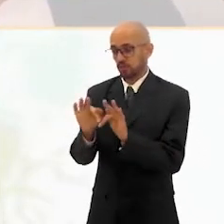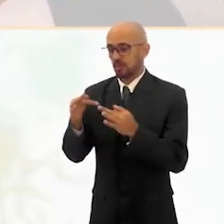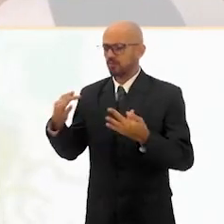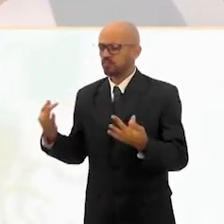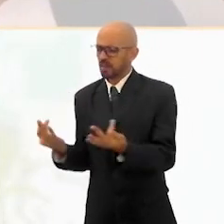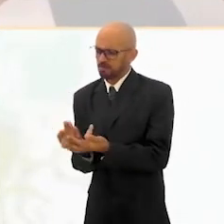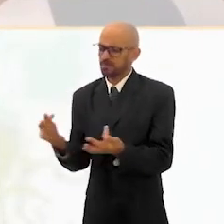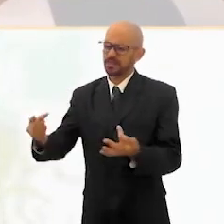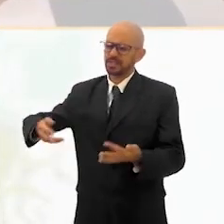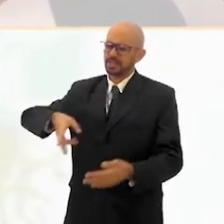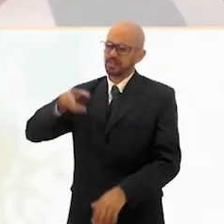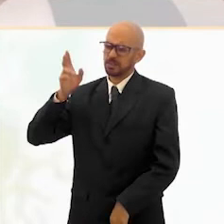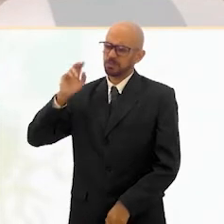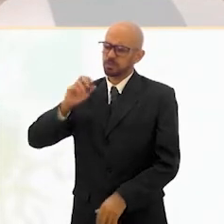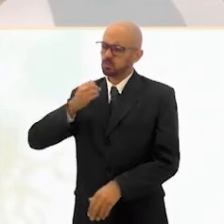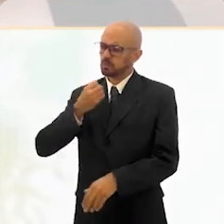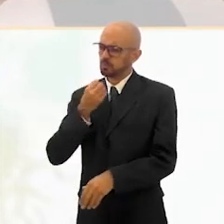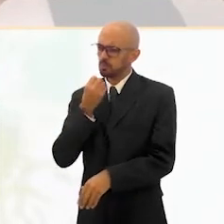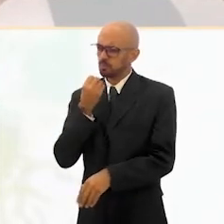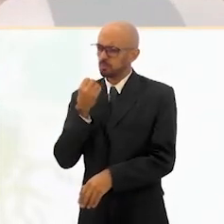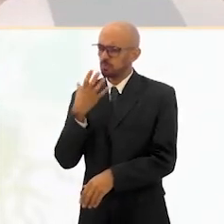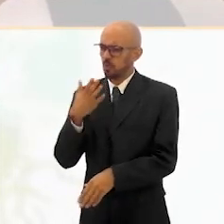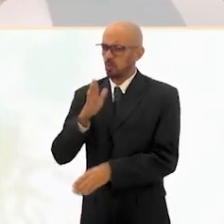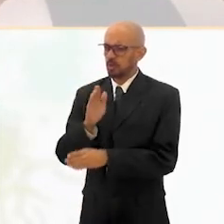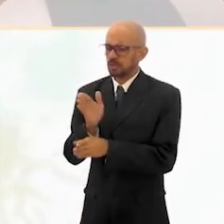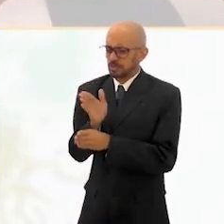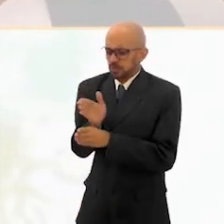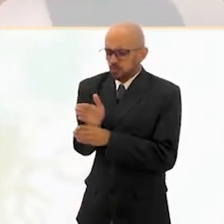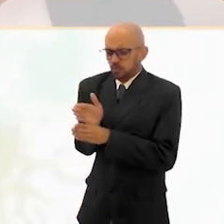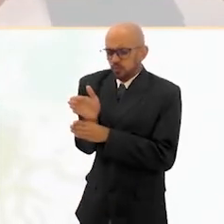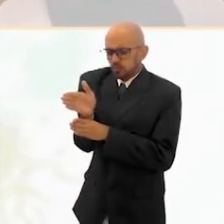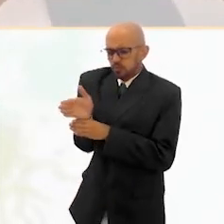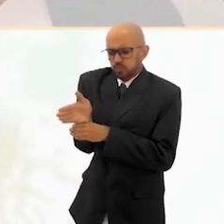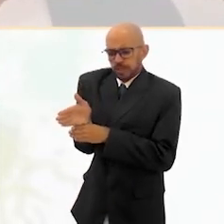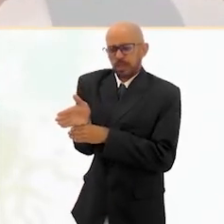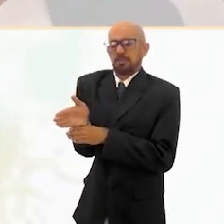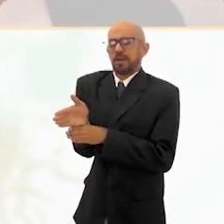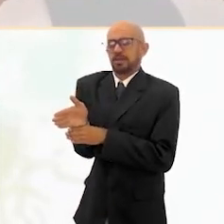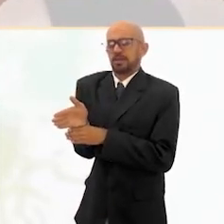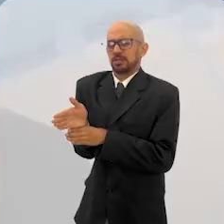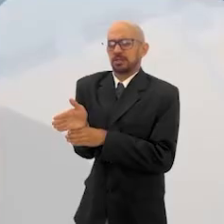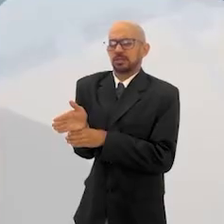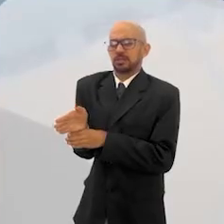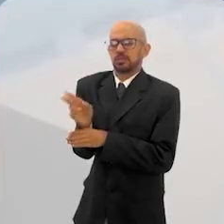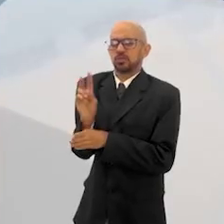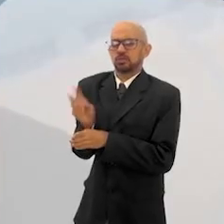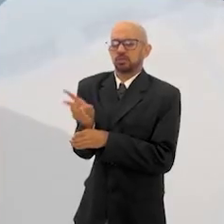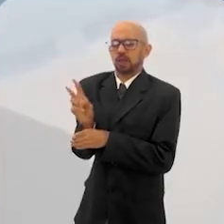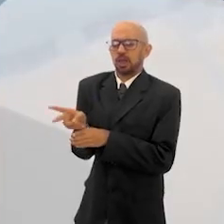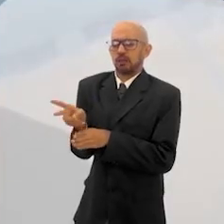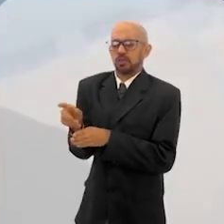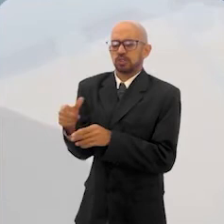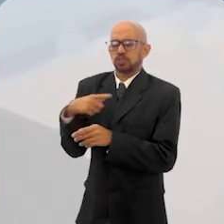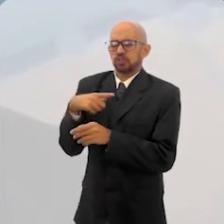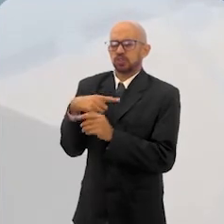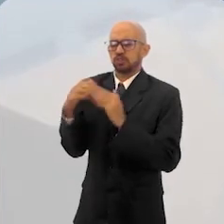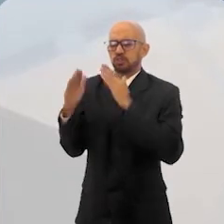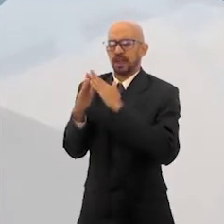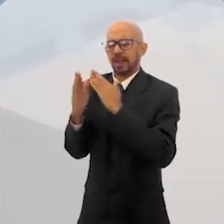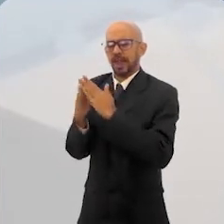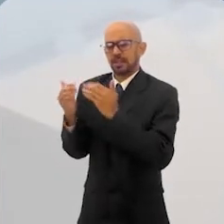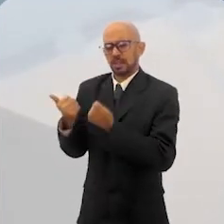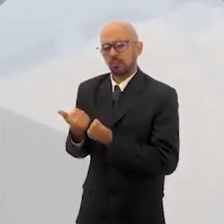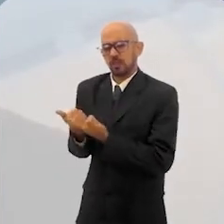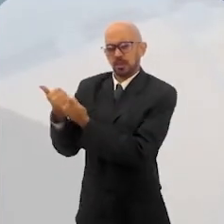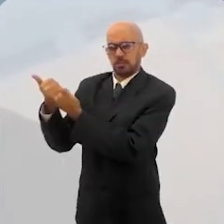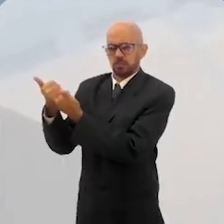estável, consolidada, e minha mãe, meu pai, minhas irmãs, então, assim, sempre tive um berço familiar muito, muito de apoio,